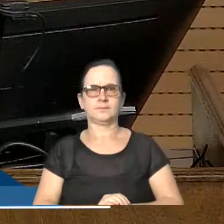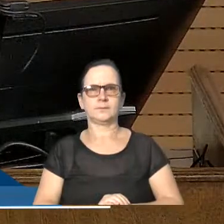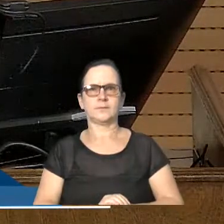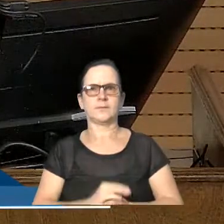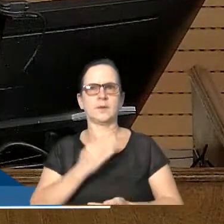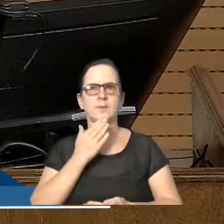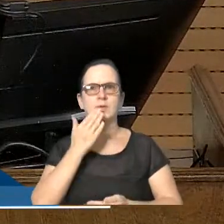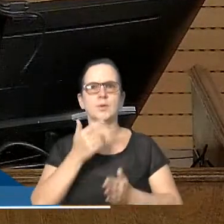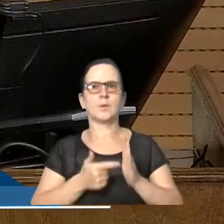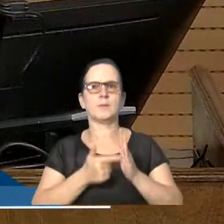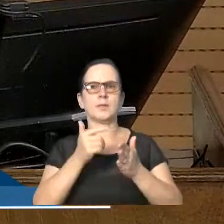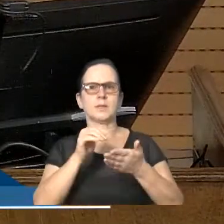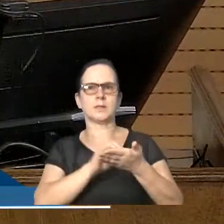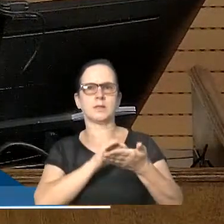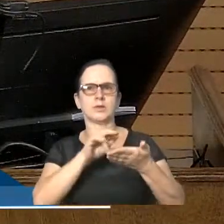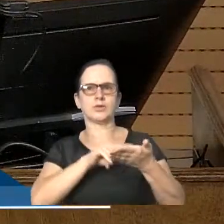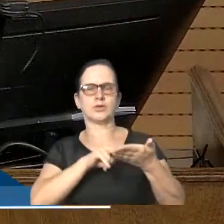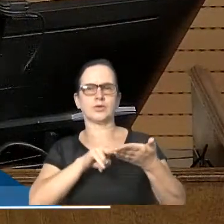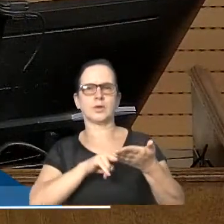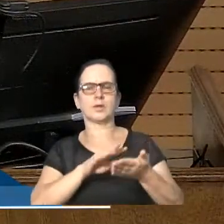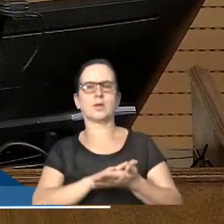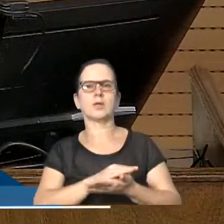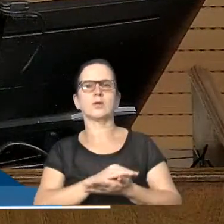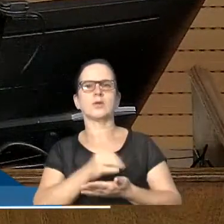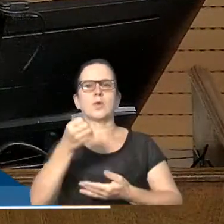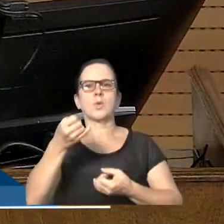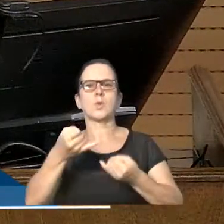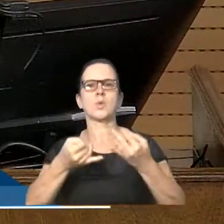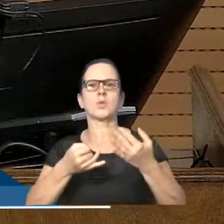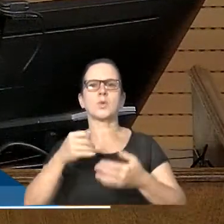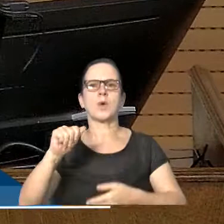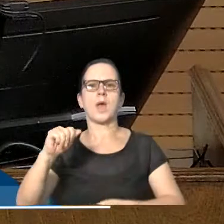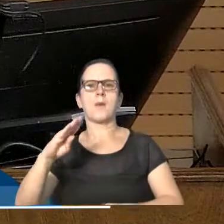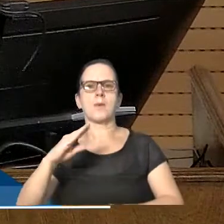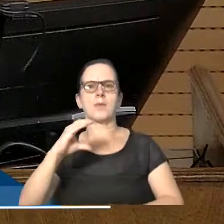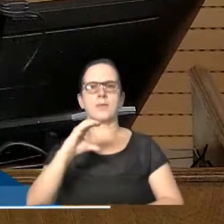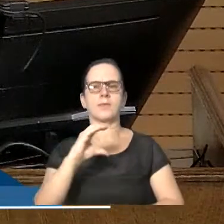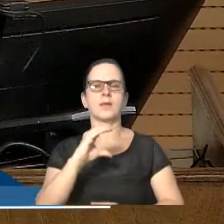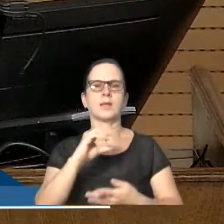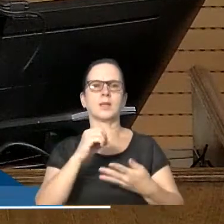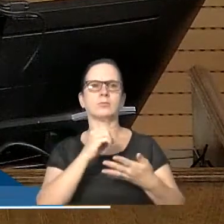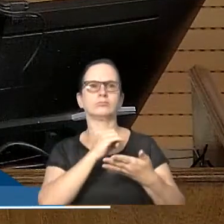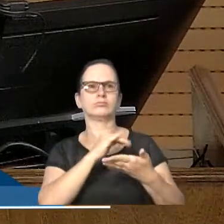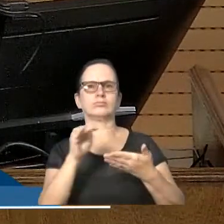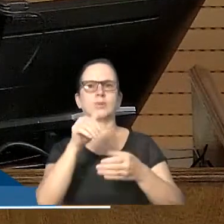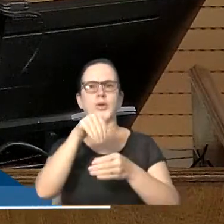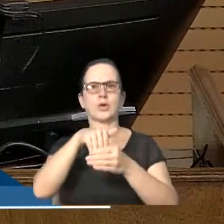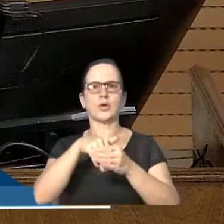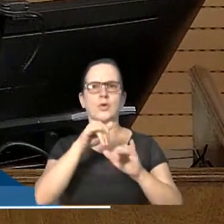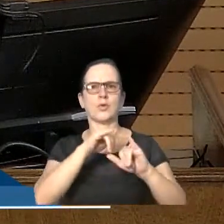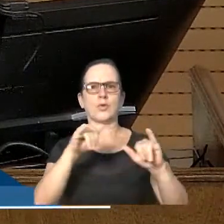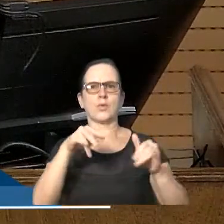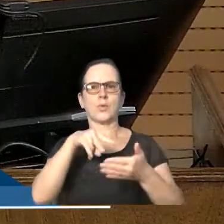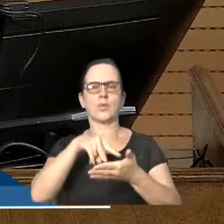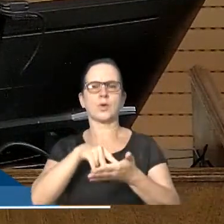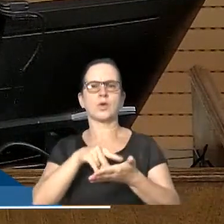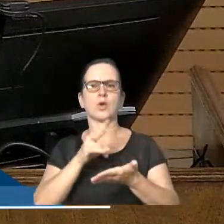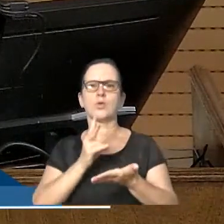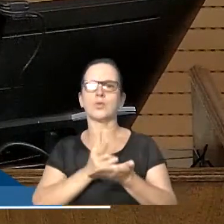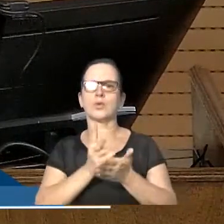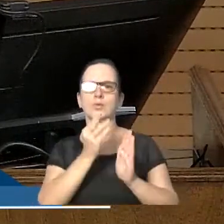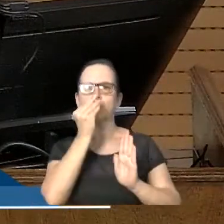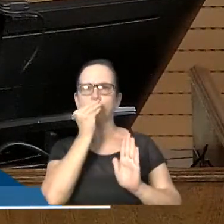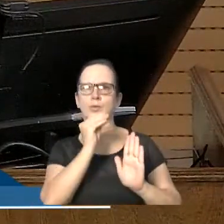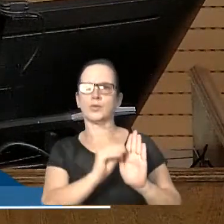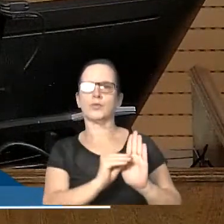Solicito ao senhor primeiro secretário que proceda à chamada dos senhores vereadores em ordem alfabética para declaração do voto sobre a manutenção ou